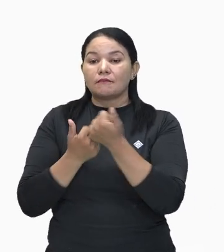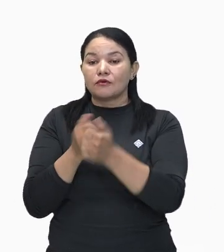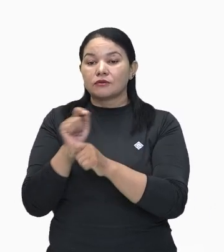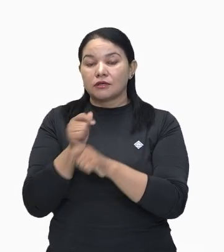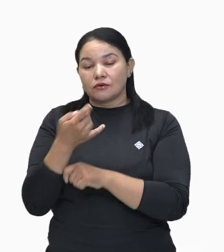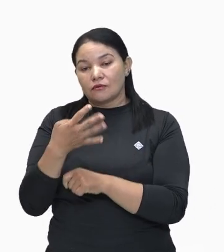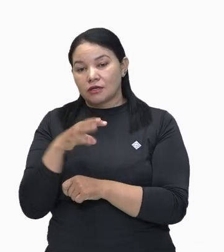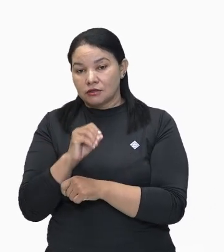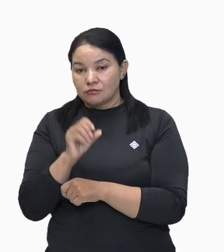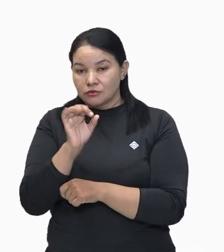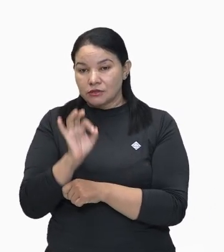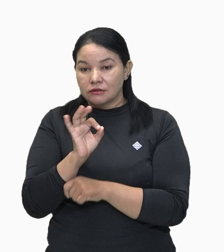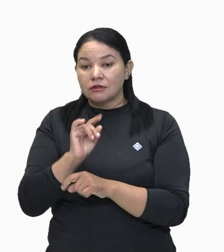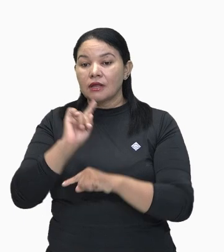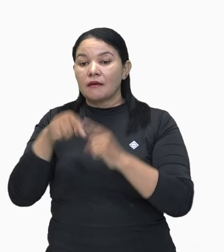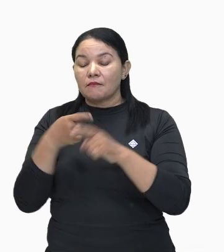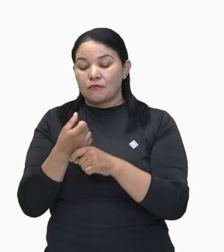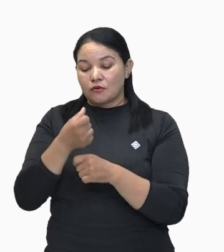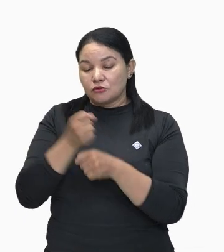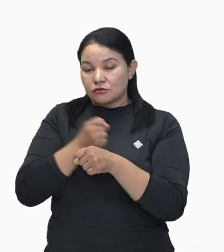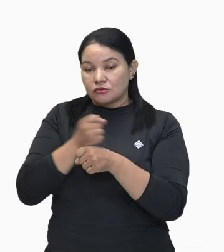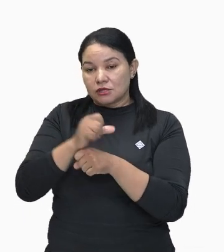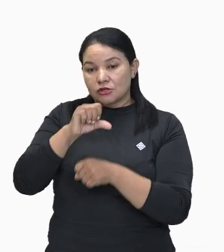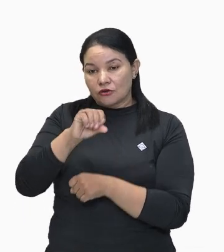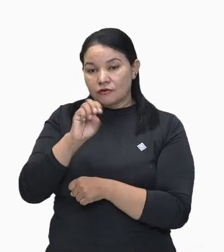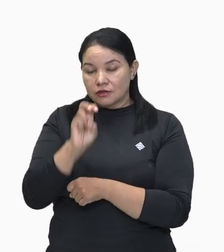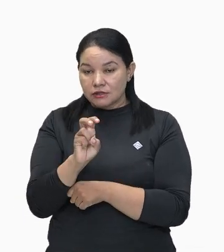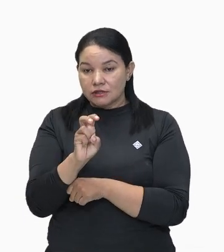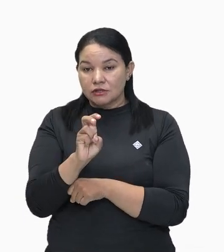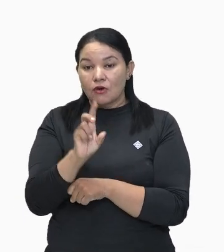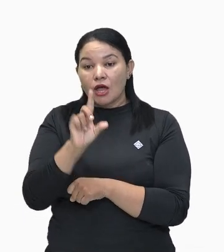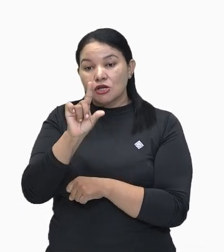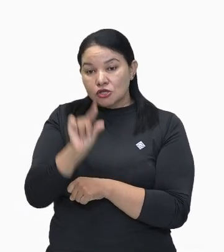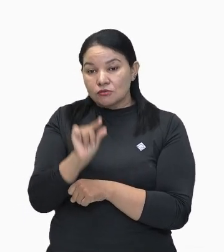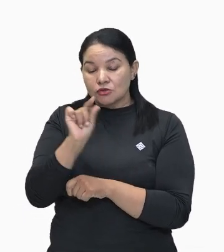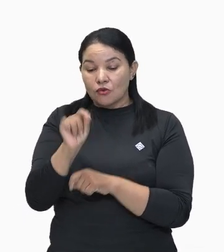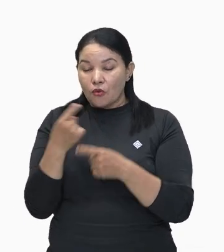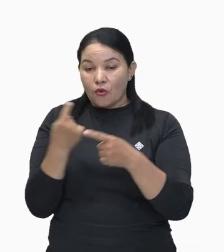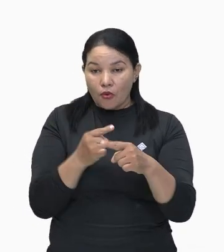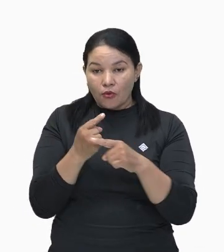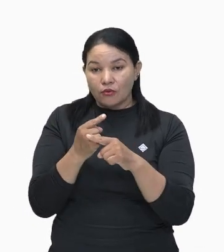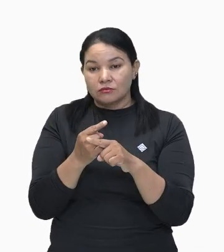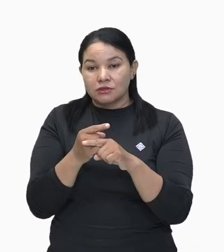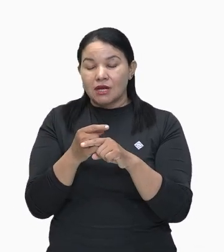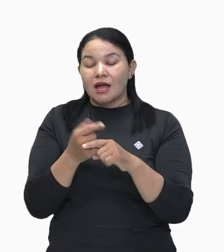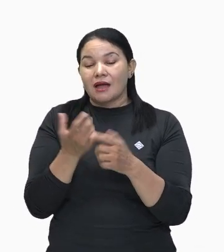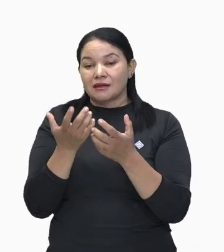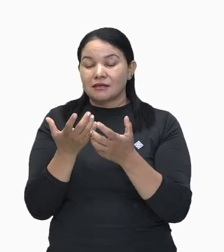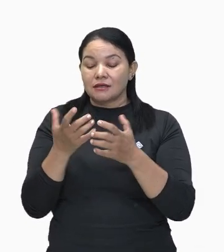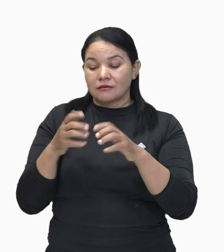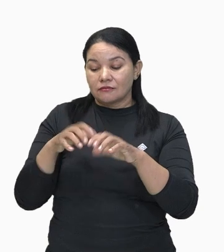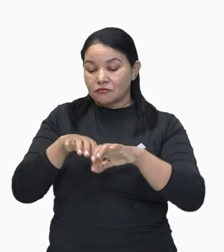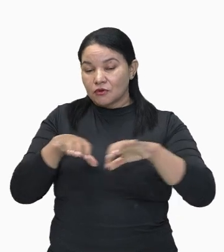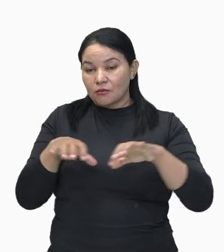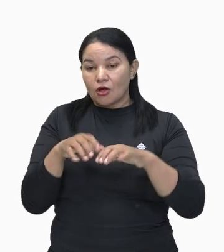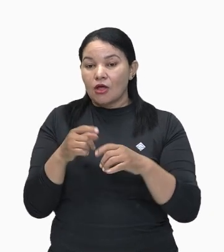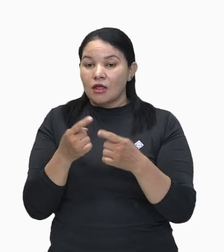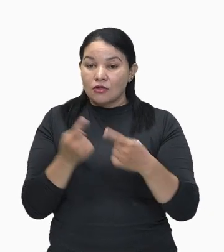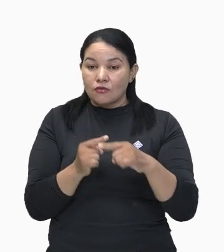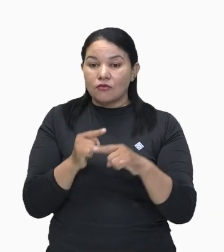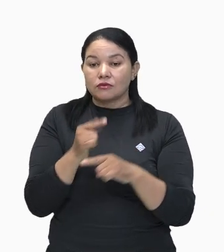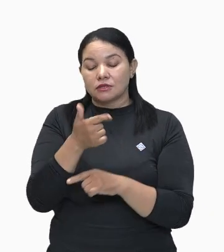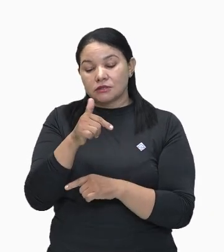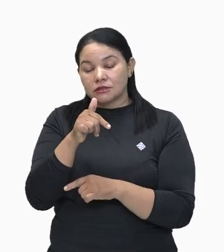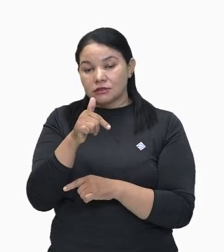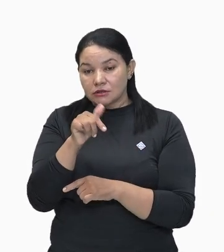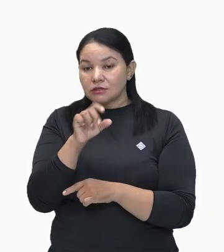depois esse referendo se repetiu, houve uma grande diminuição aí nos contras, né? Caiu para 50,3%. No entanto, ainda